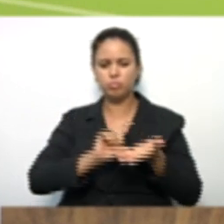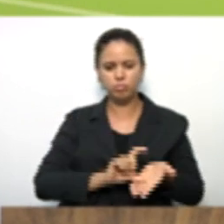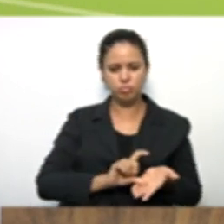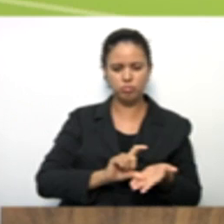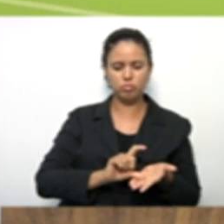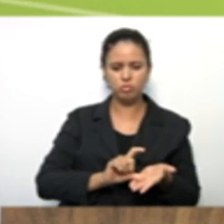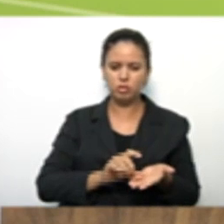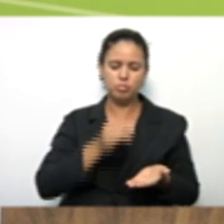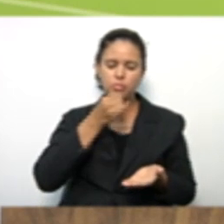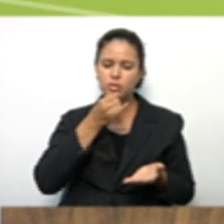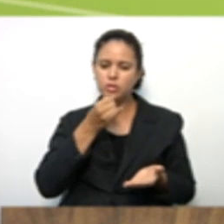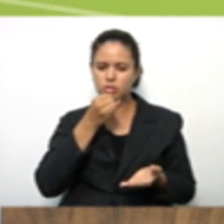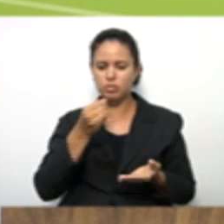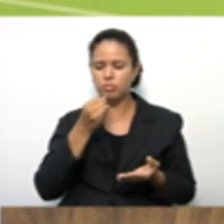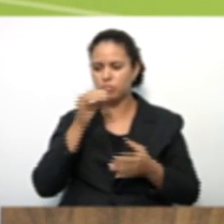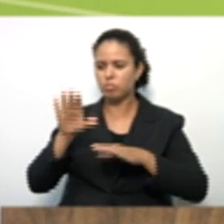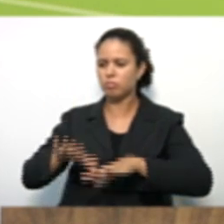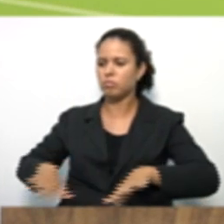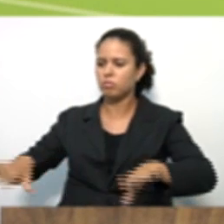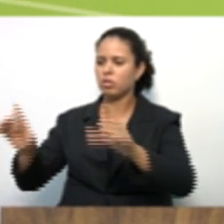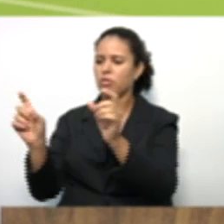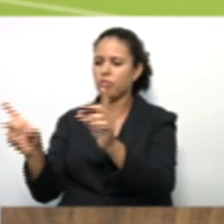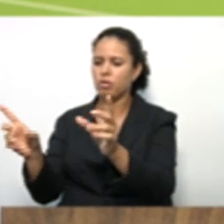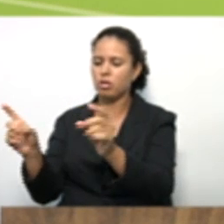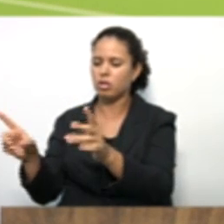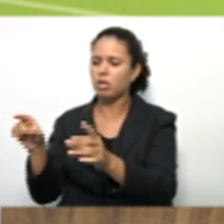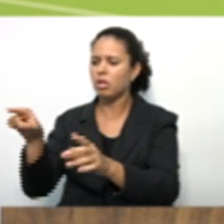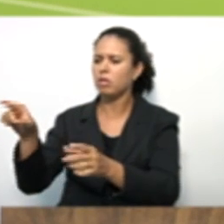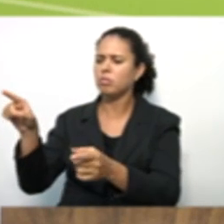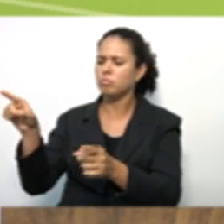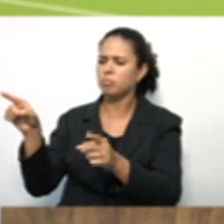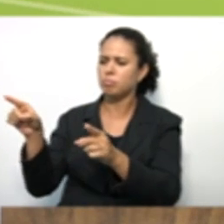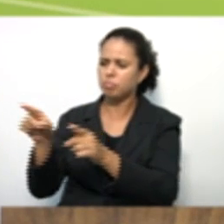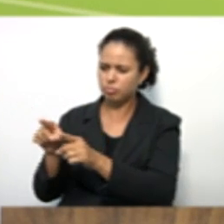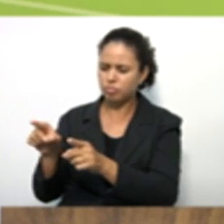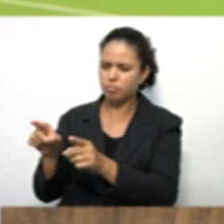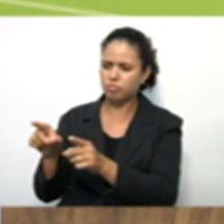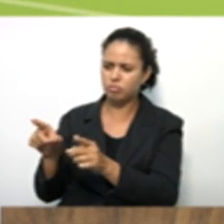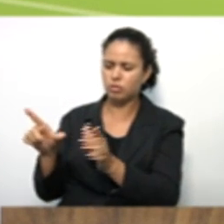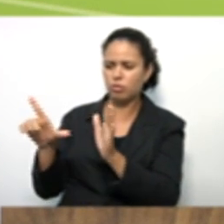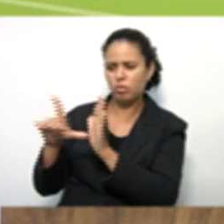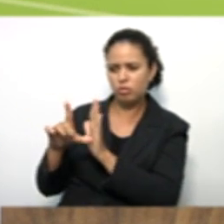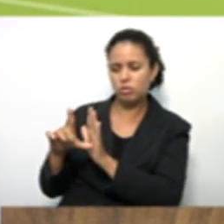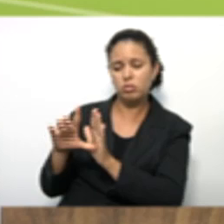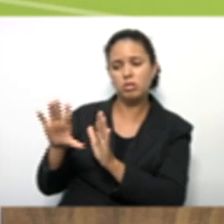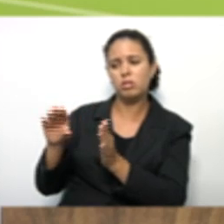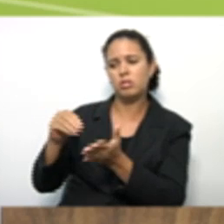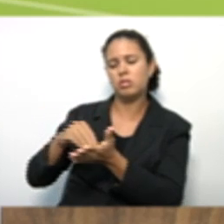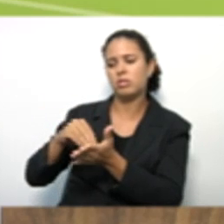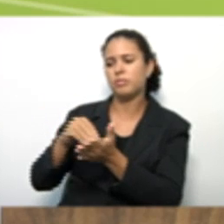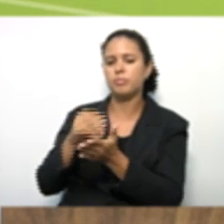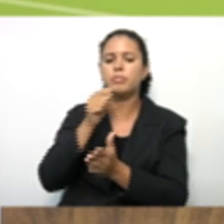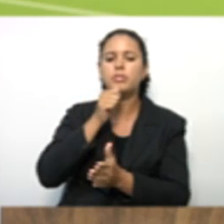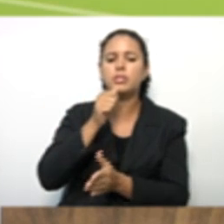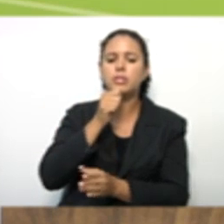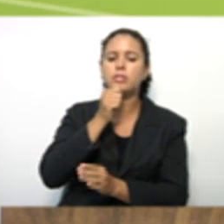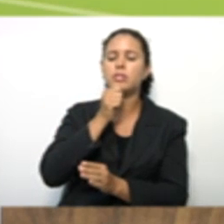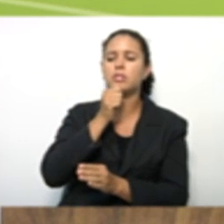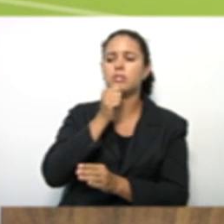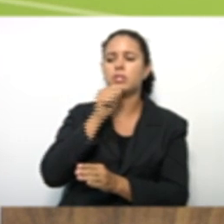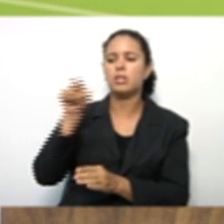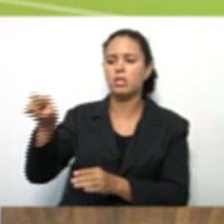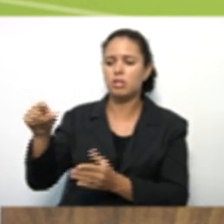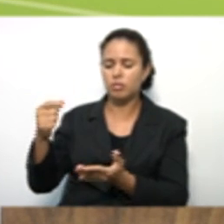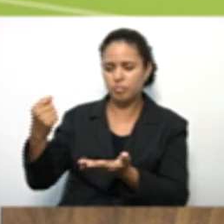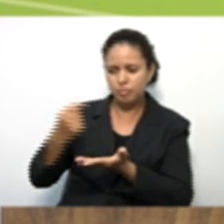um pequeno mercado, né? Às vezes o pequeno mercado ele não tem o dinheiro na hora para realizar o pagamento. E ele vai efetuar o pagamento daqui a 30